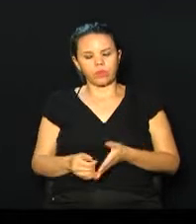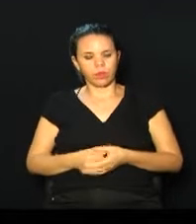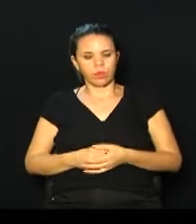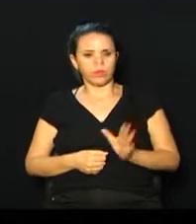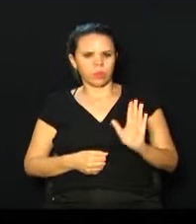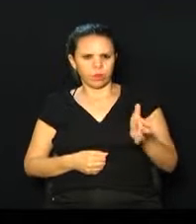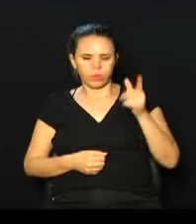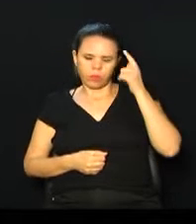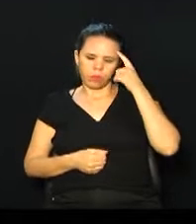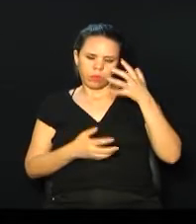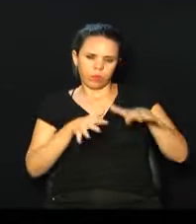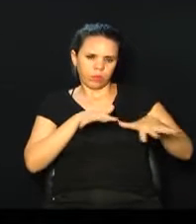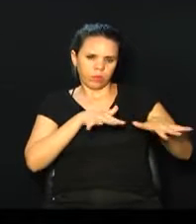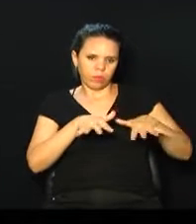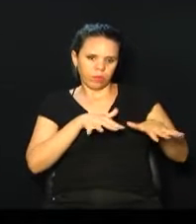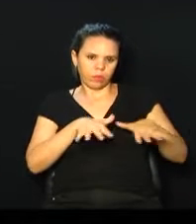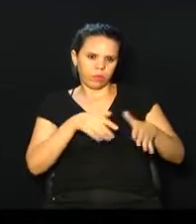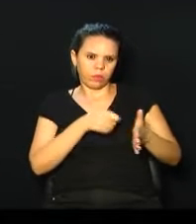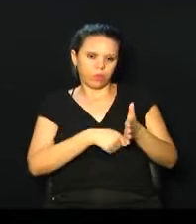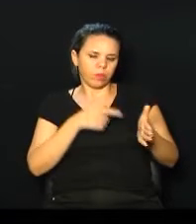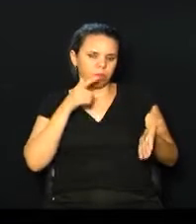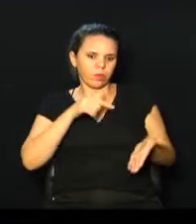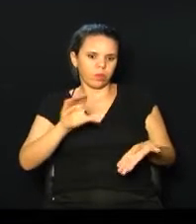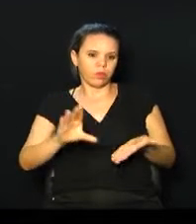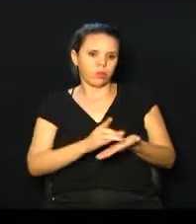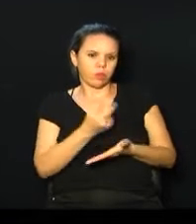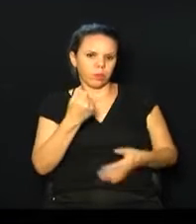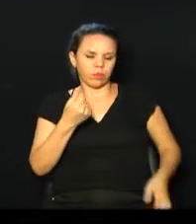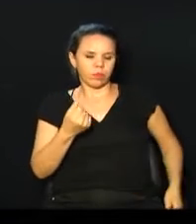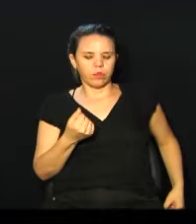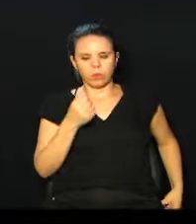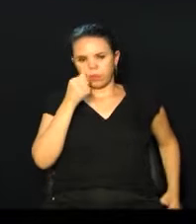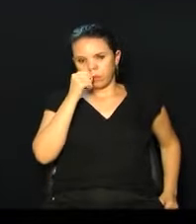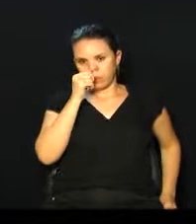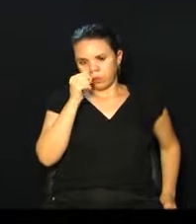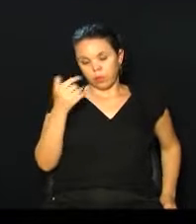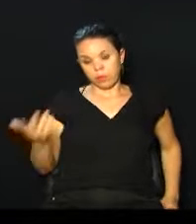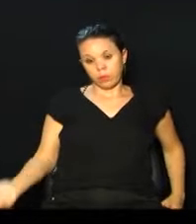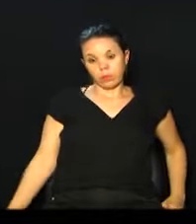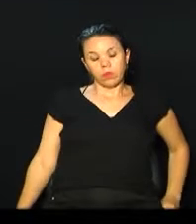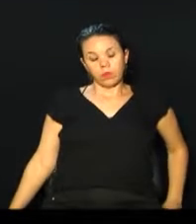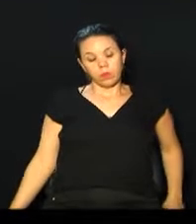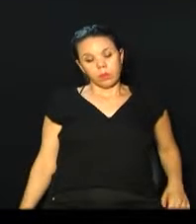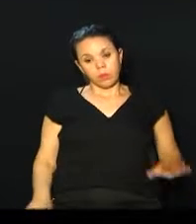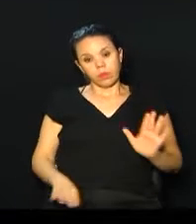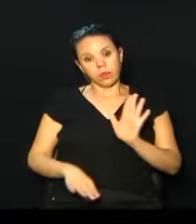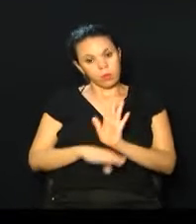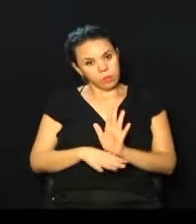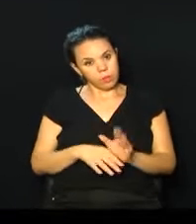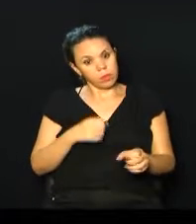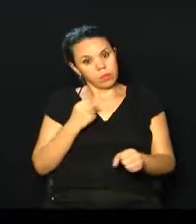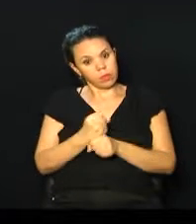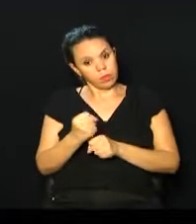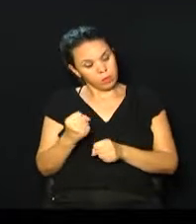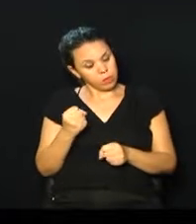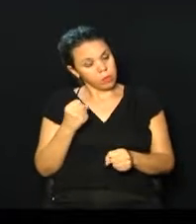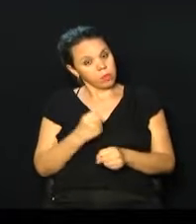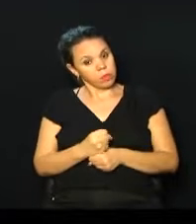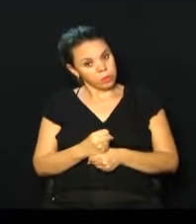estamos nos movimentando para conseguirmos os recursos financeiros para podermos executar essas obras, fazermos